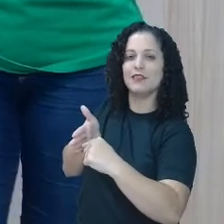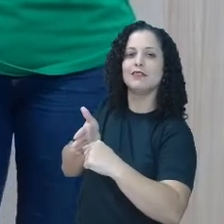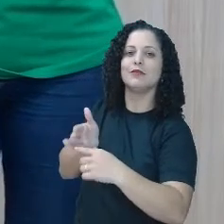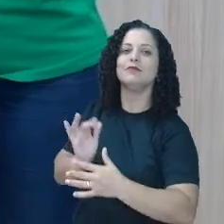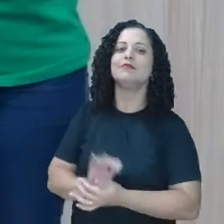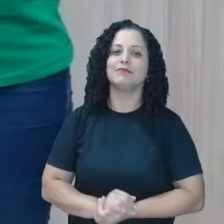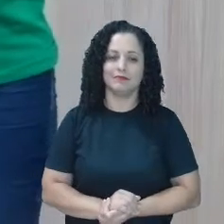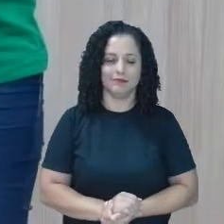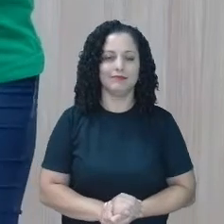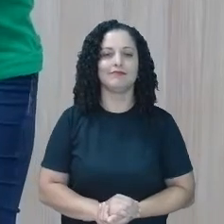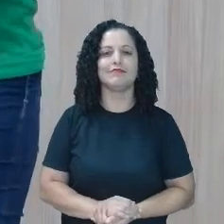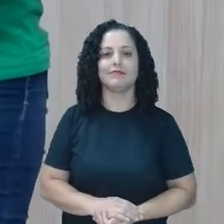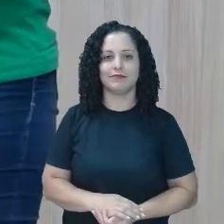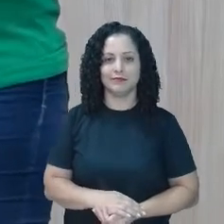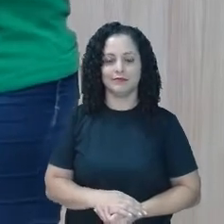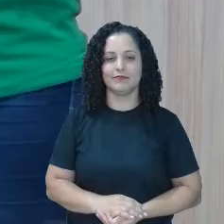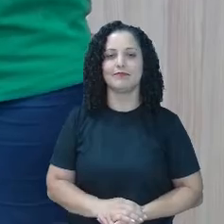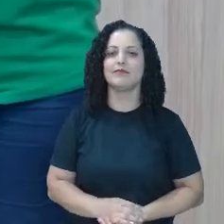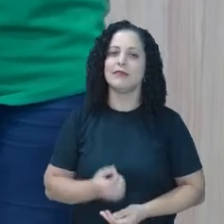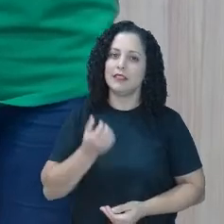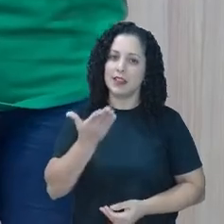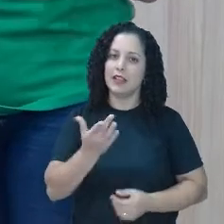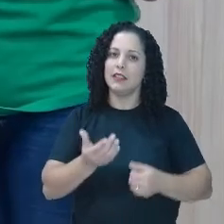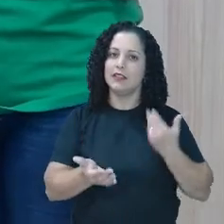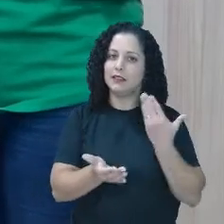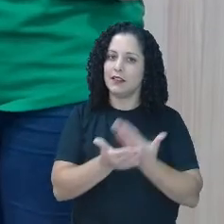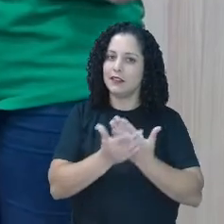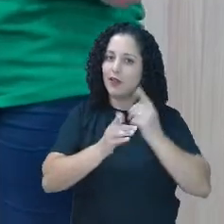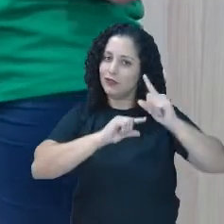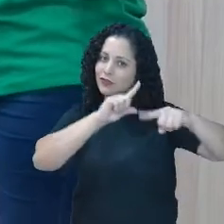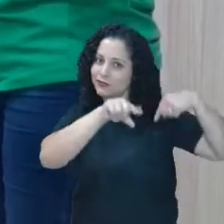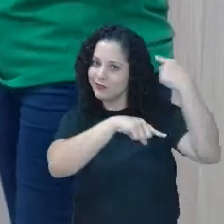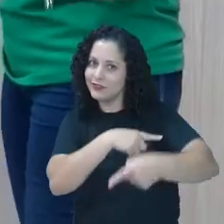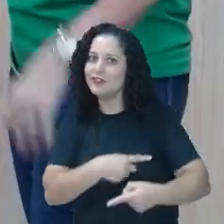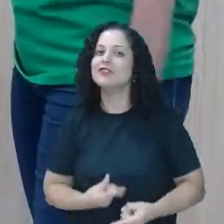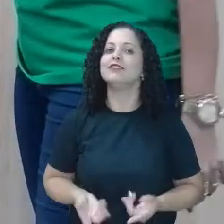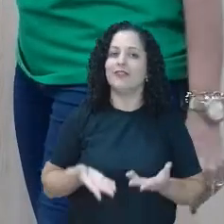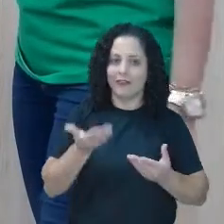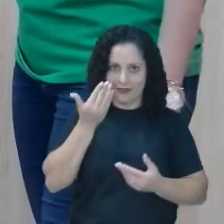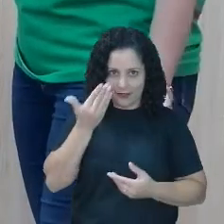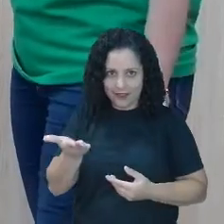gente? Isso aí a gente vai ver nas próximas aulas. Aguardem.